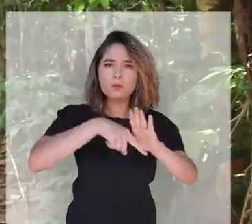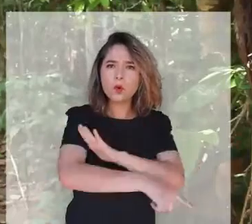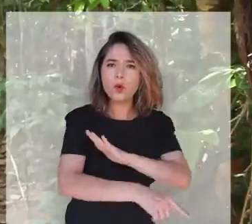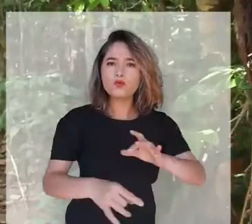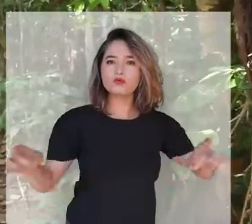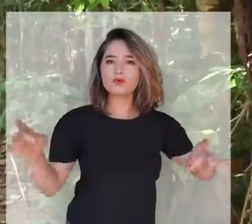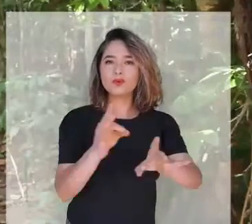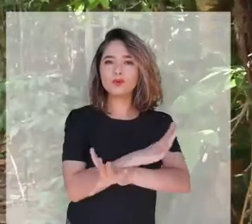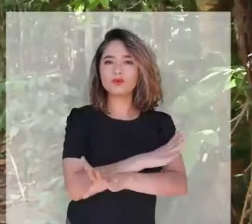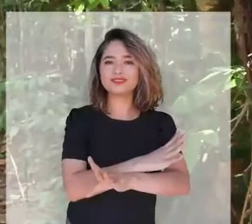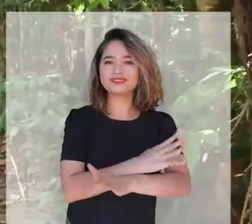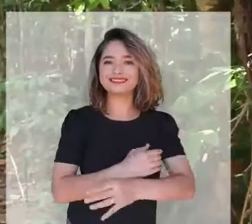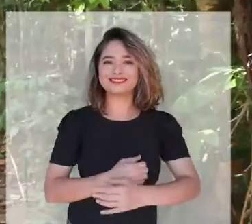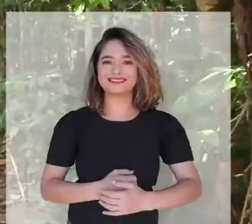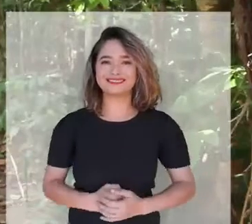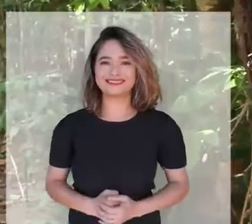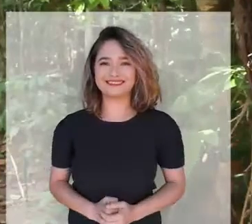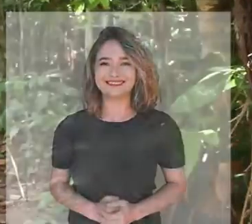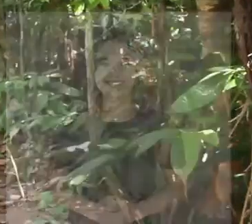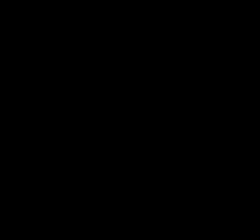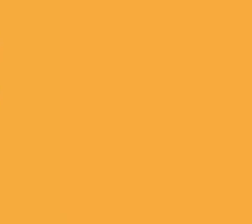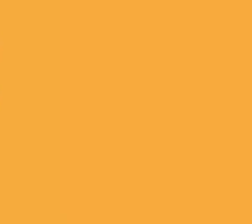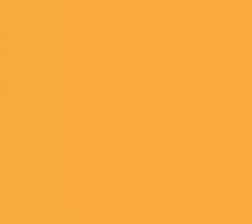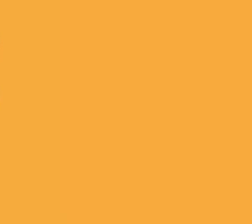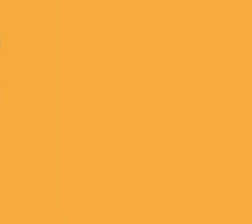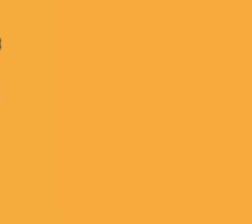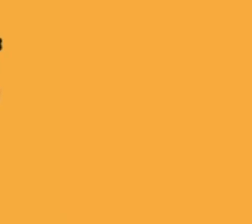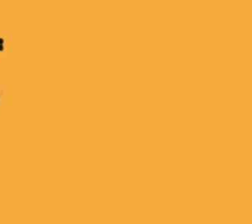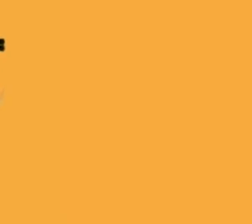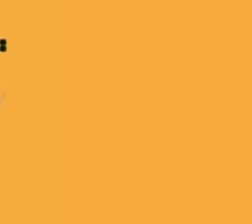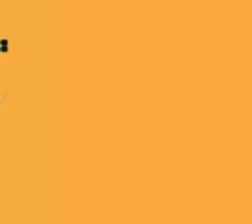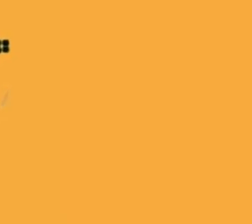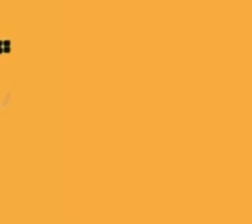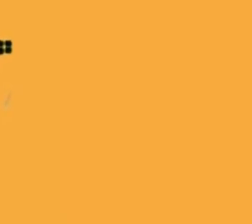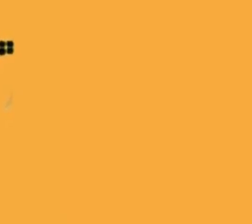técnicos administrativos, e dos nossos professores.